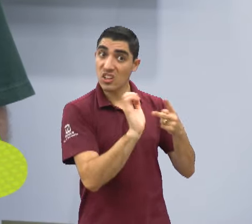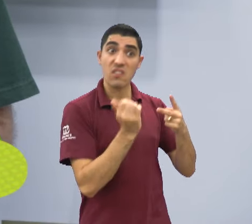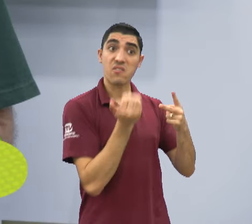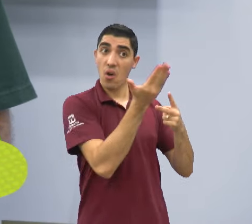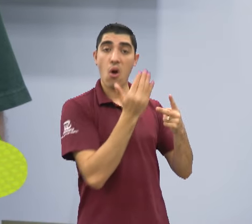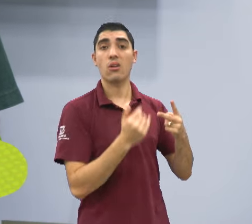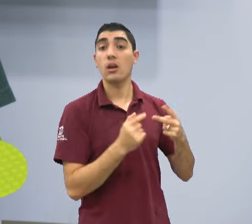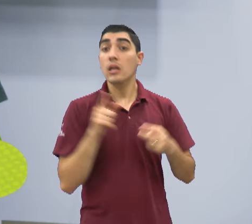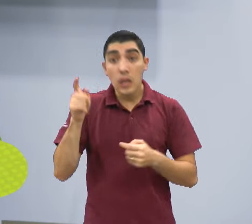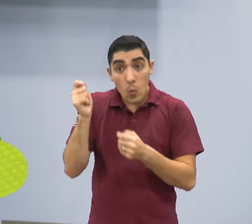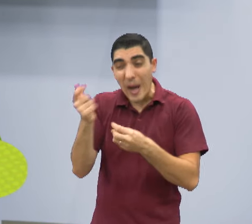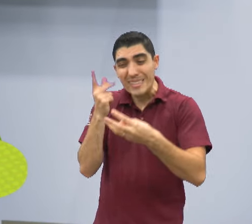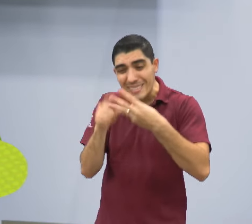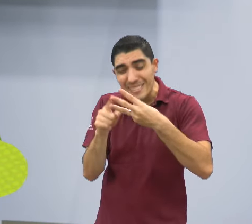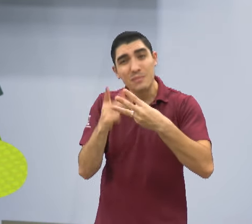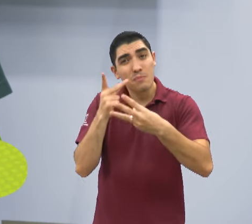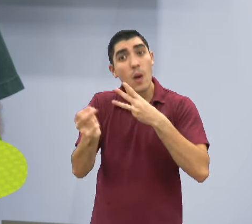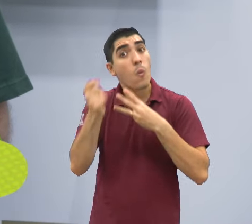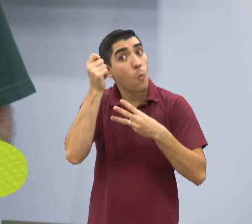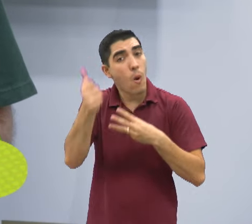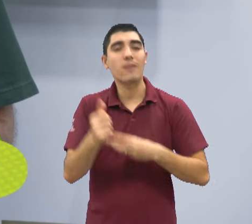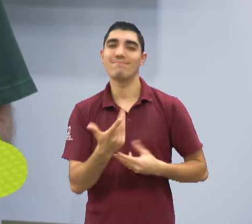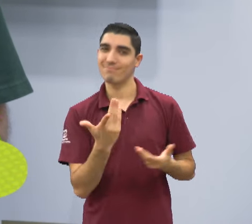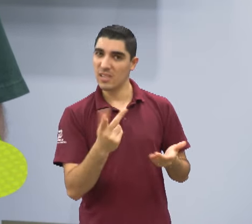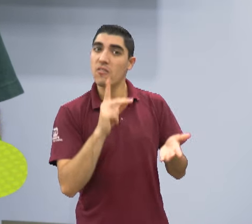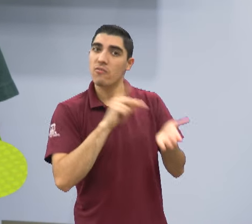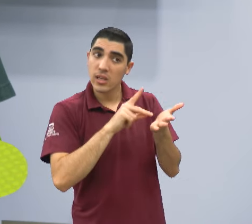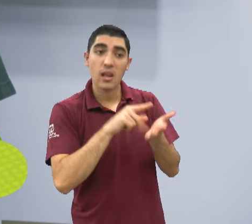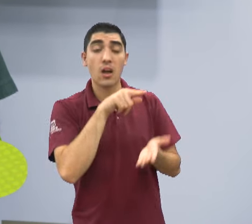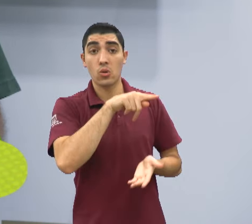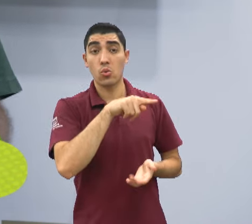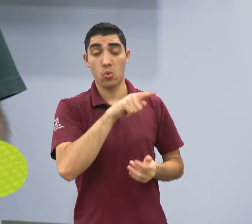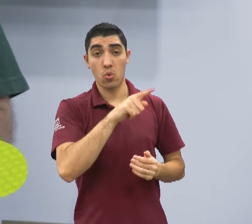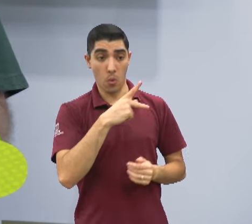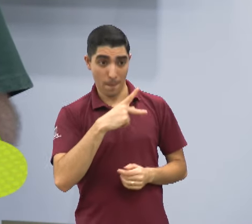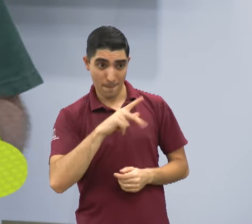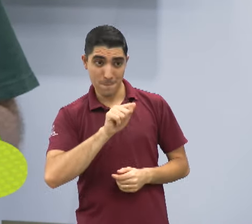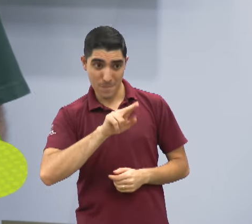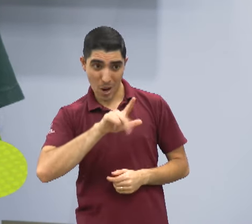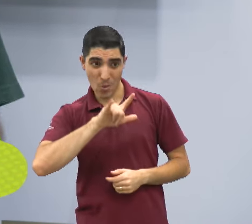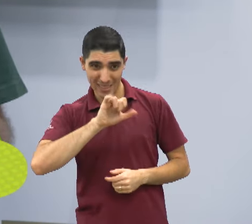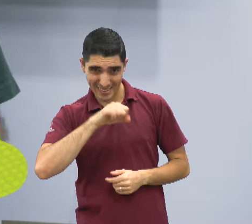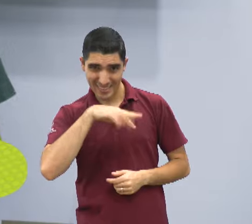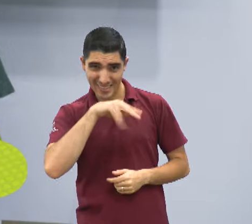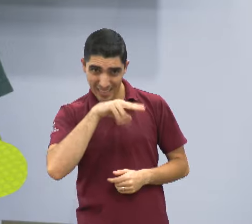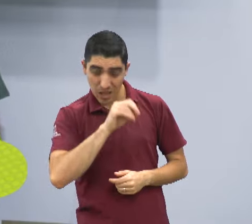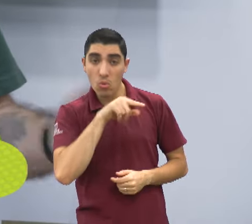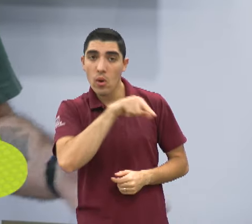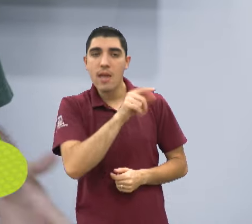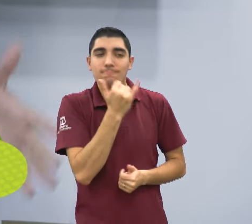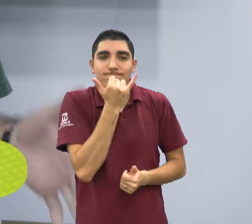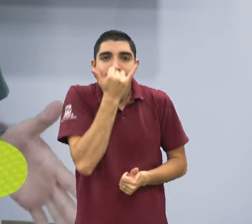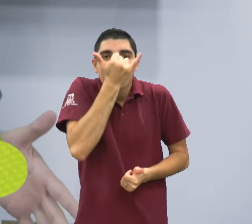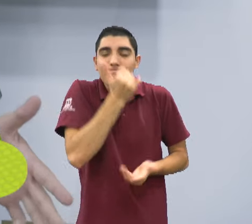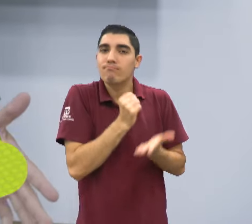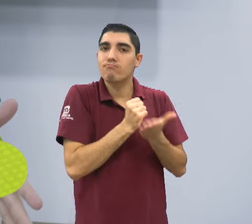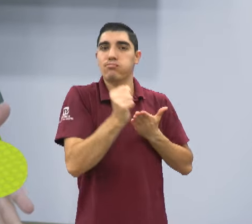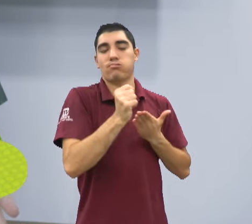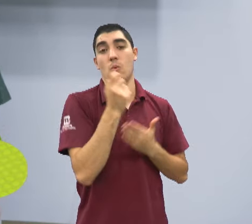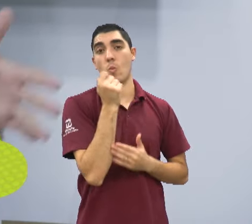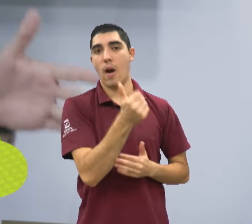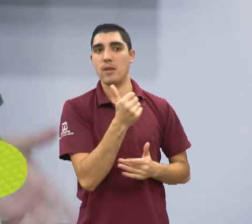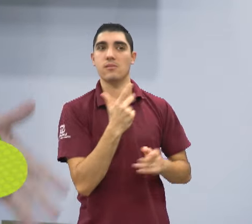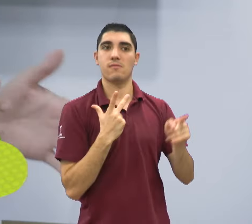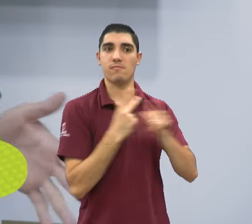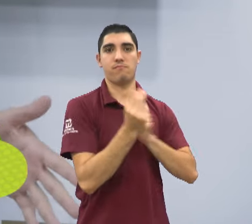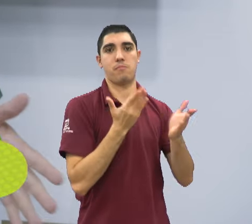jogo na mão no finalzinho, acabou vacilando. Então, tá tudo em aberto, né? A gente tem que ver, mesmo com o resultado de